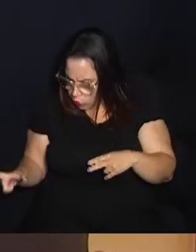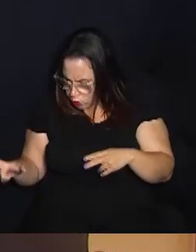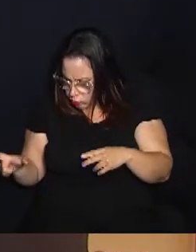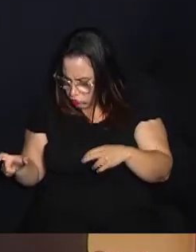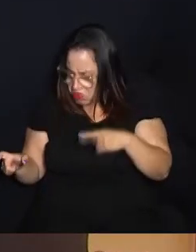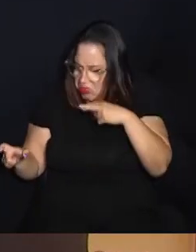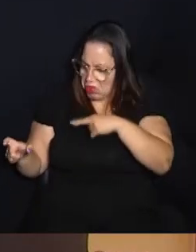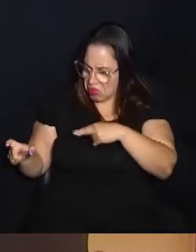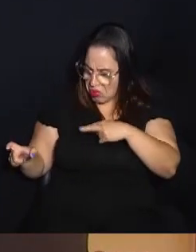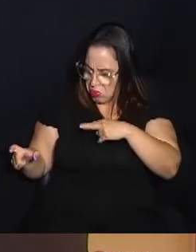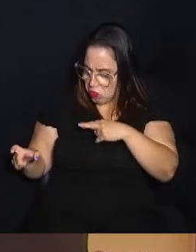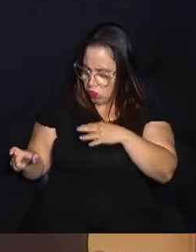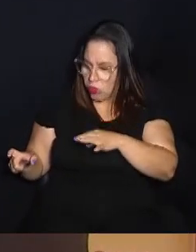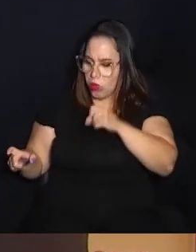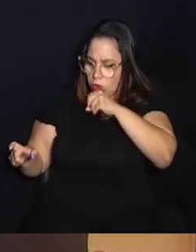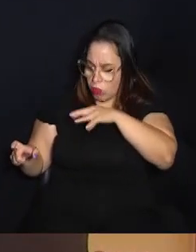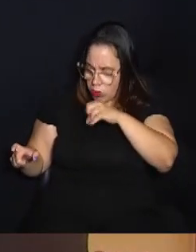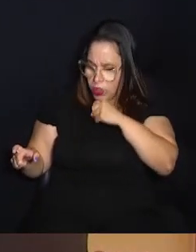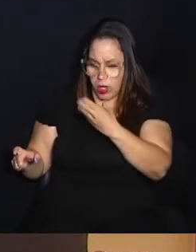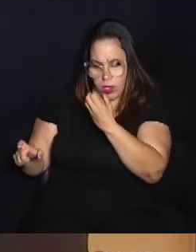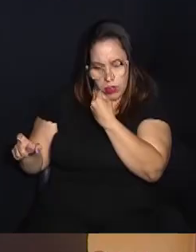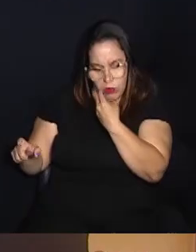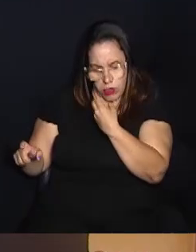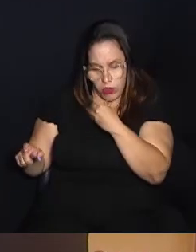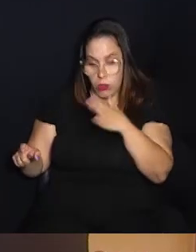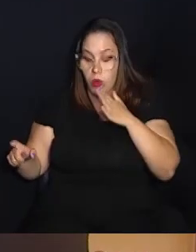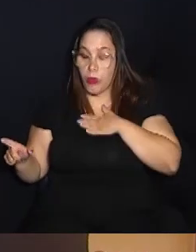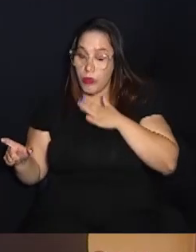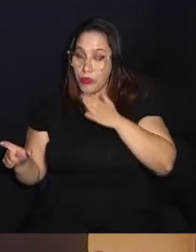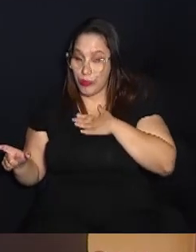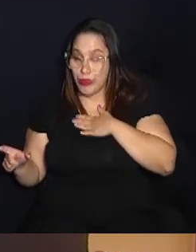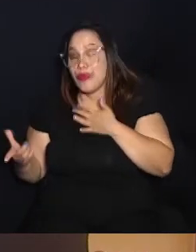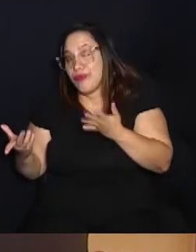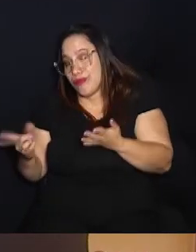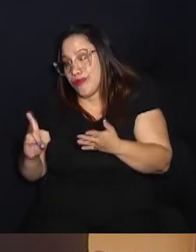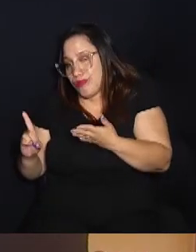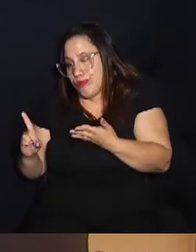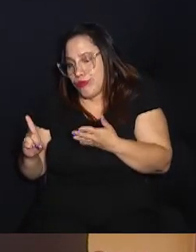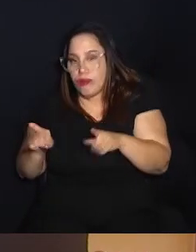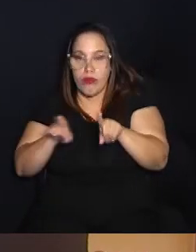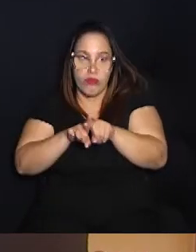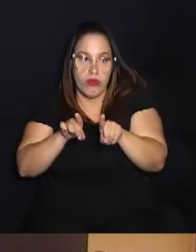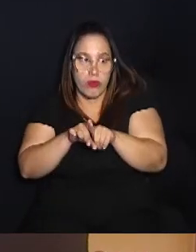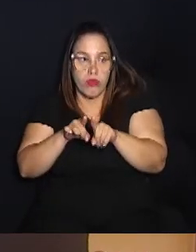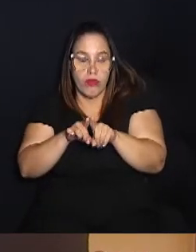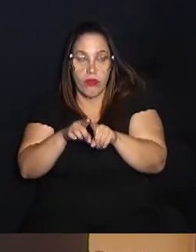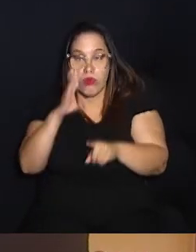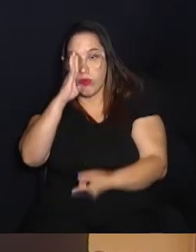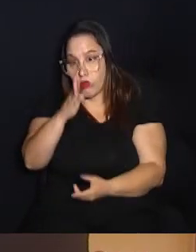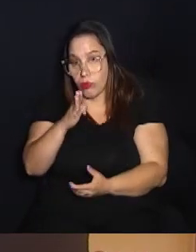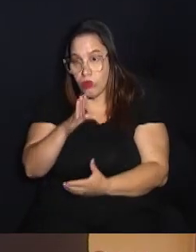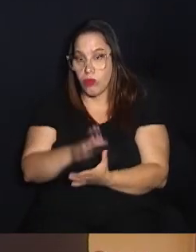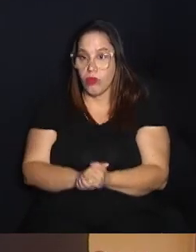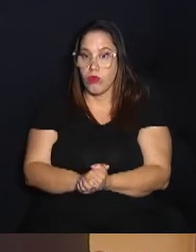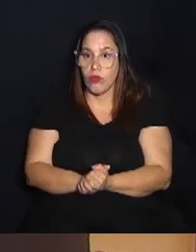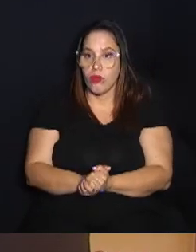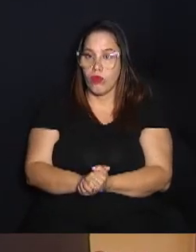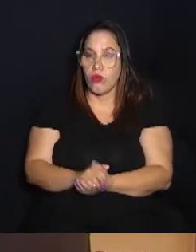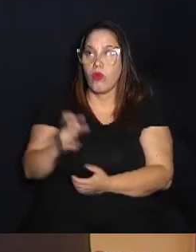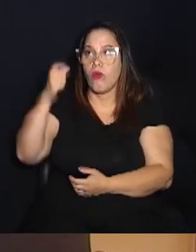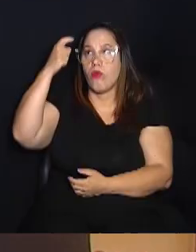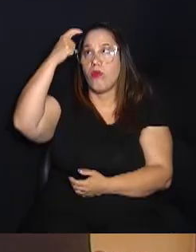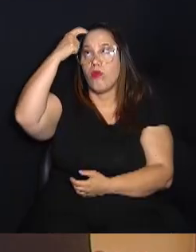um sujeito com potências para ensinar e aprender, assim como eu. E há também um princípio